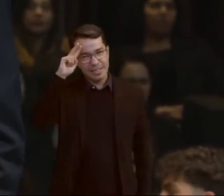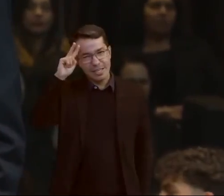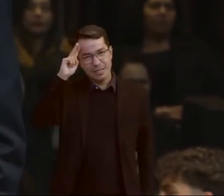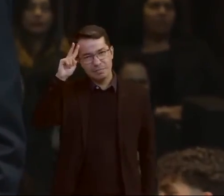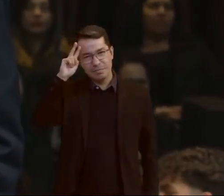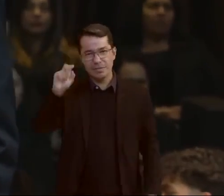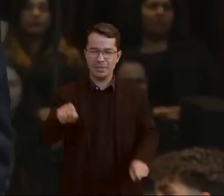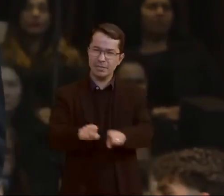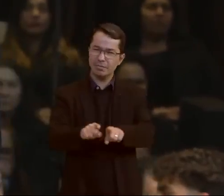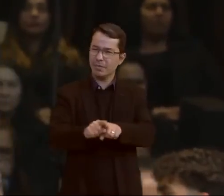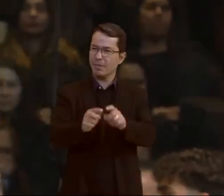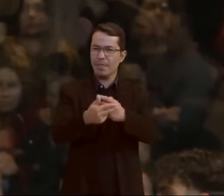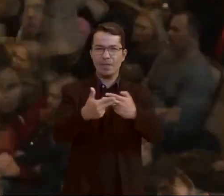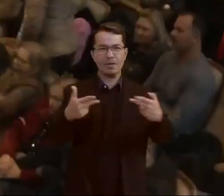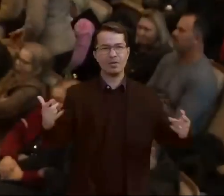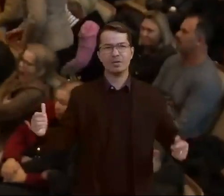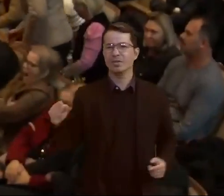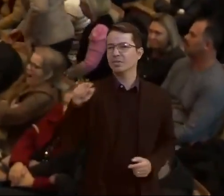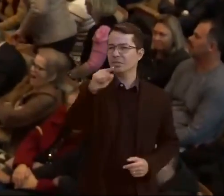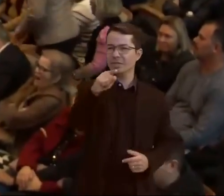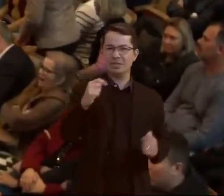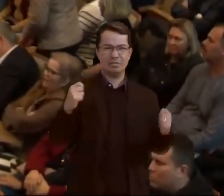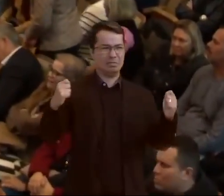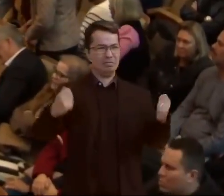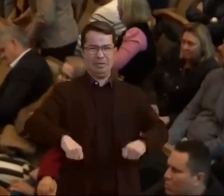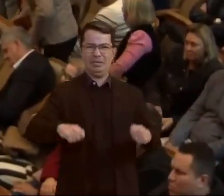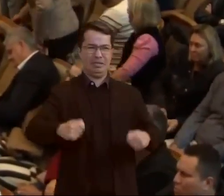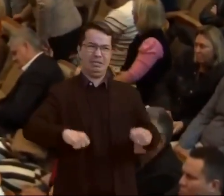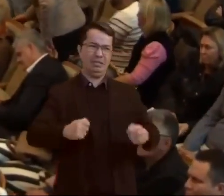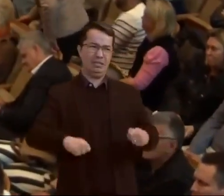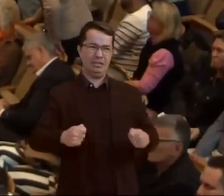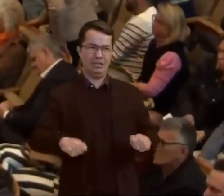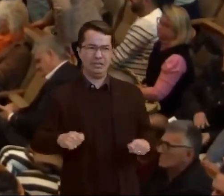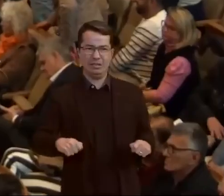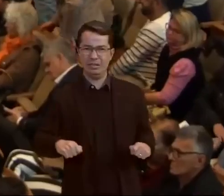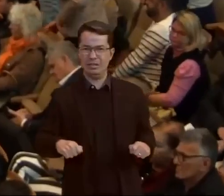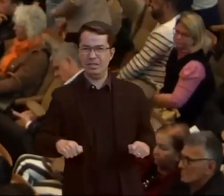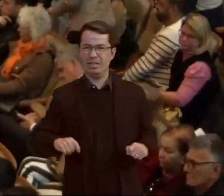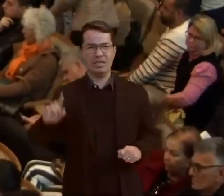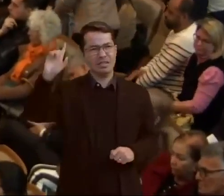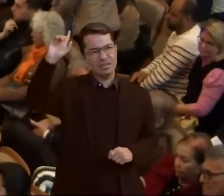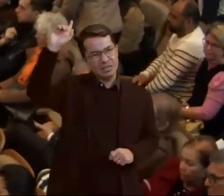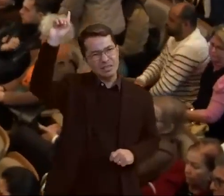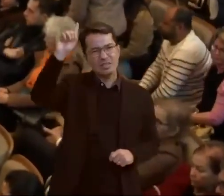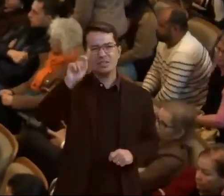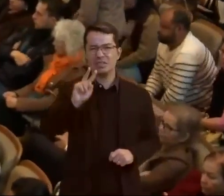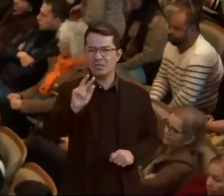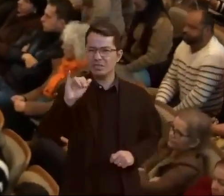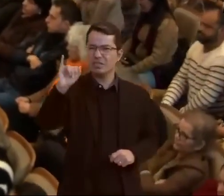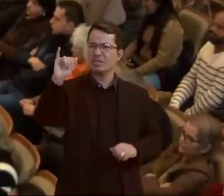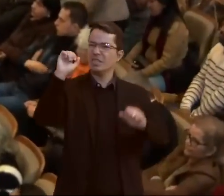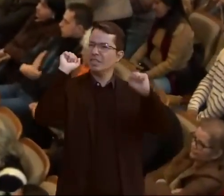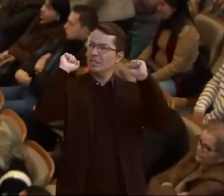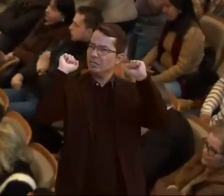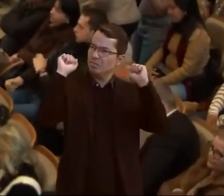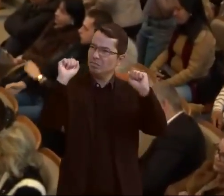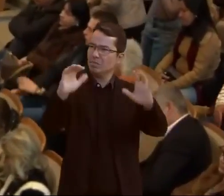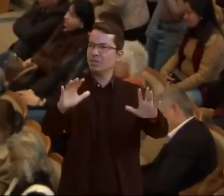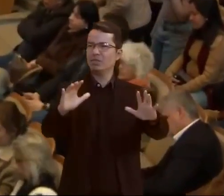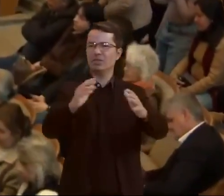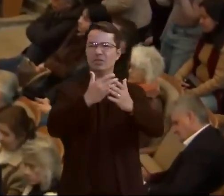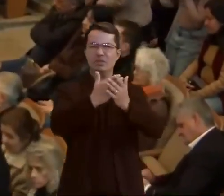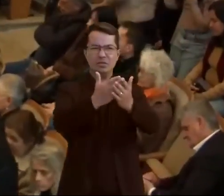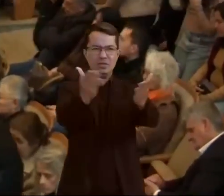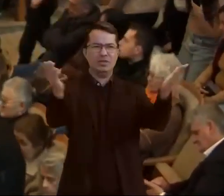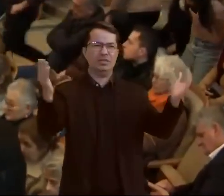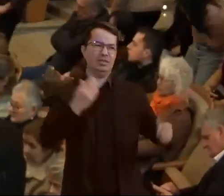for necessário cair do céu, Ele vai derramar sobre a tua vida. Mas Ele vai dizer, isso não vai